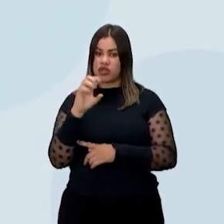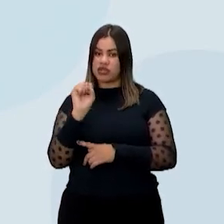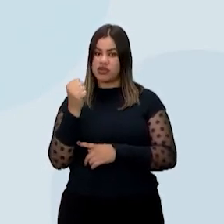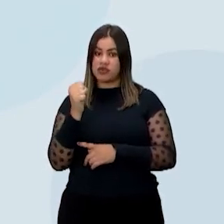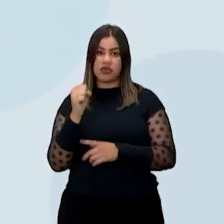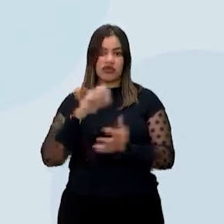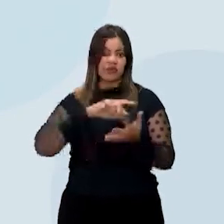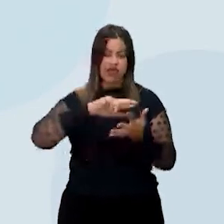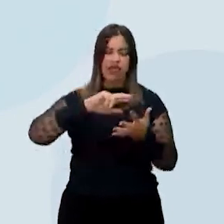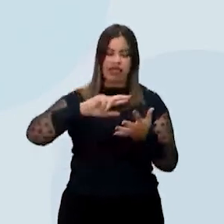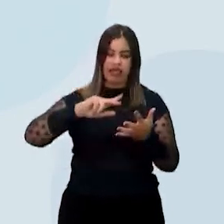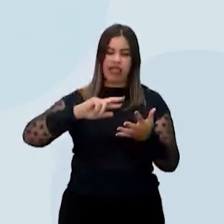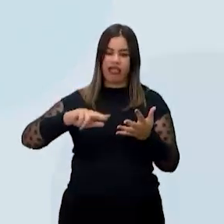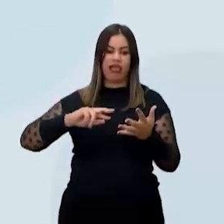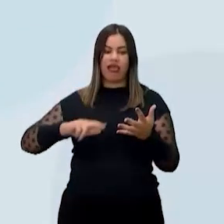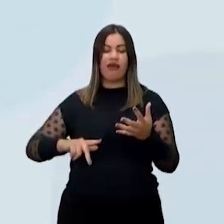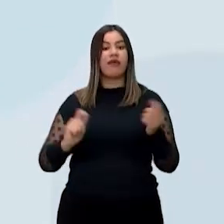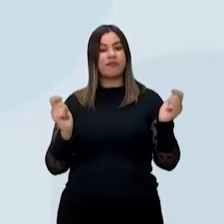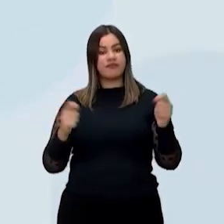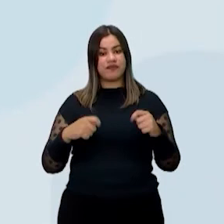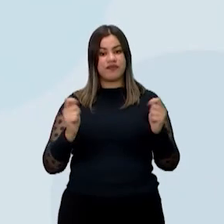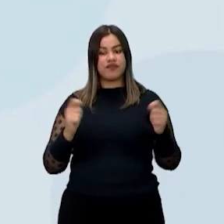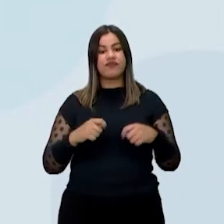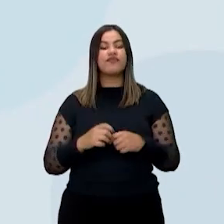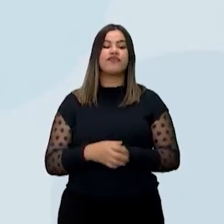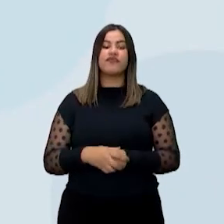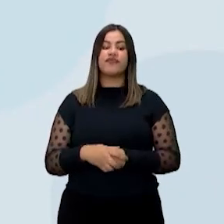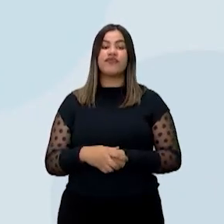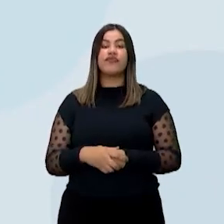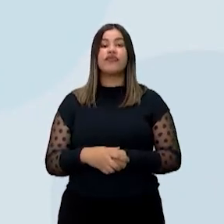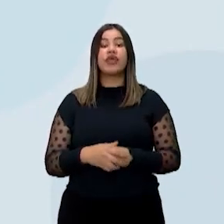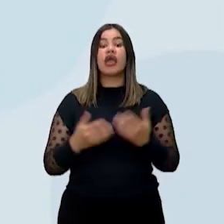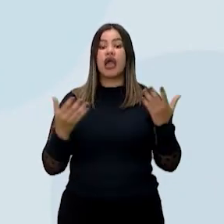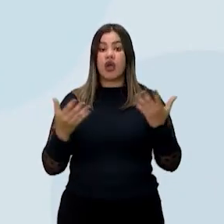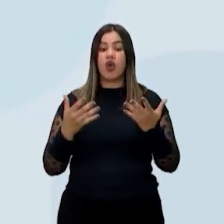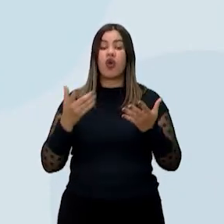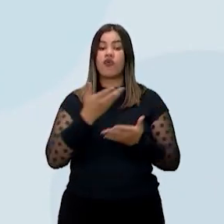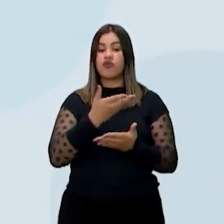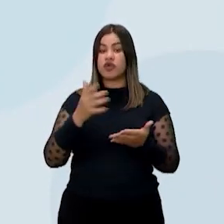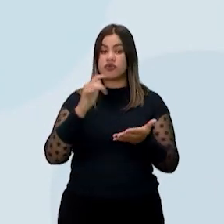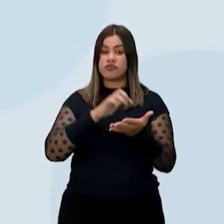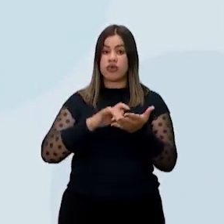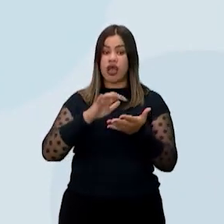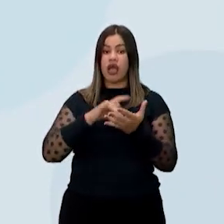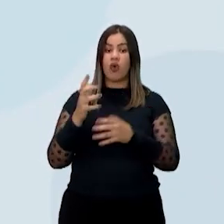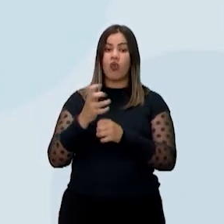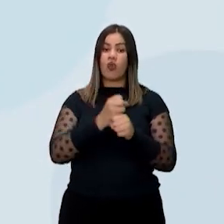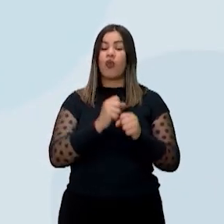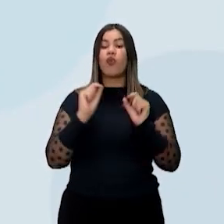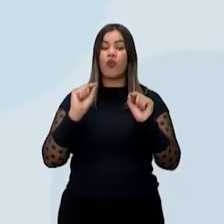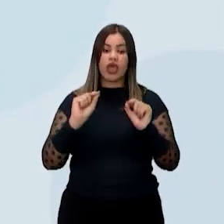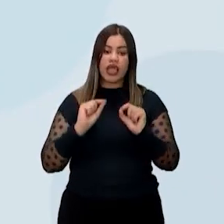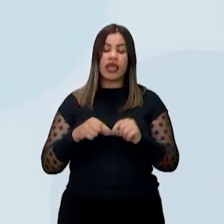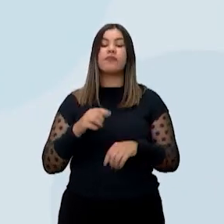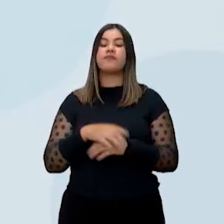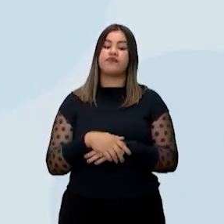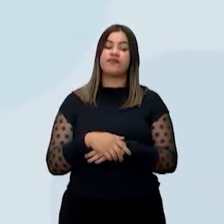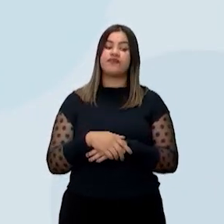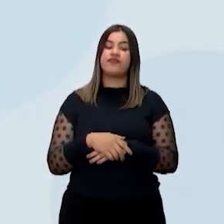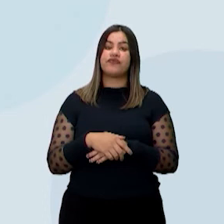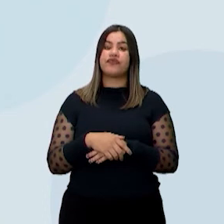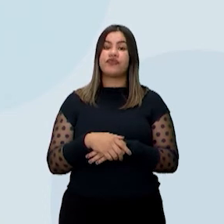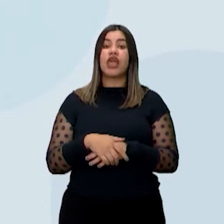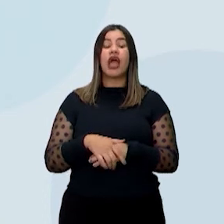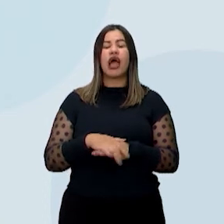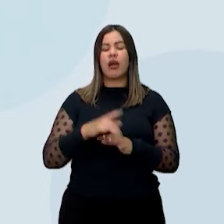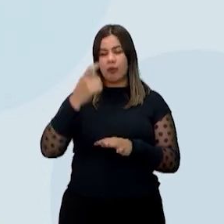muitas possibilidades de resolver. E aí, eu quero que vocês coloquem na calculadora o seguinte, ó, se